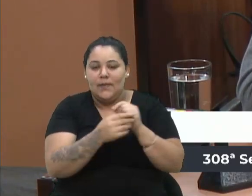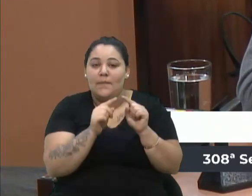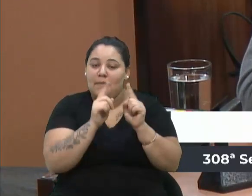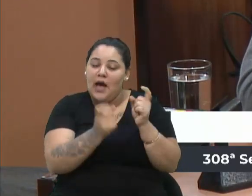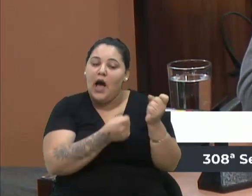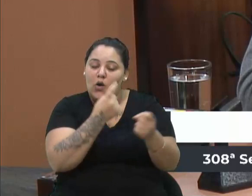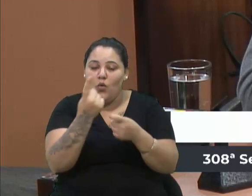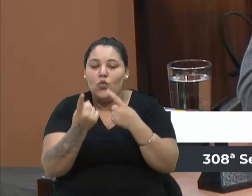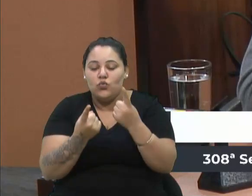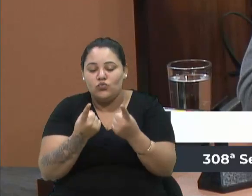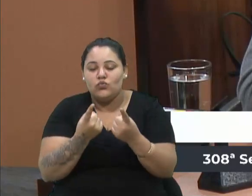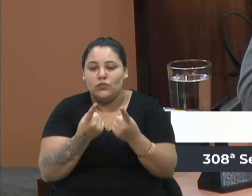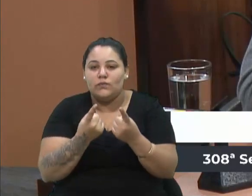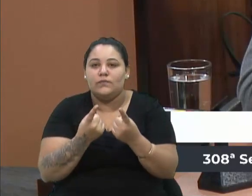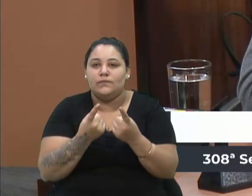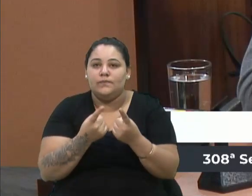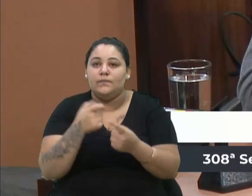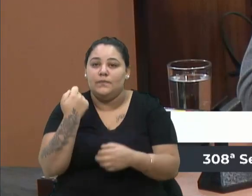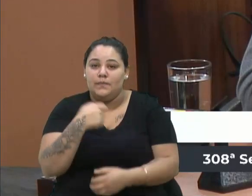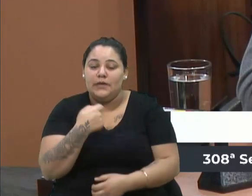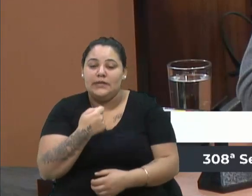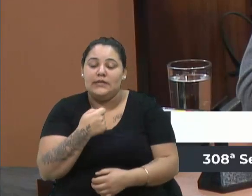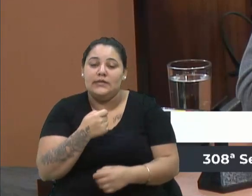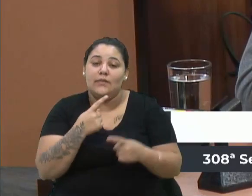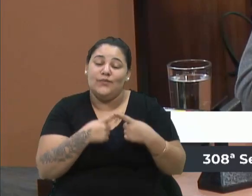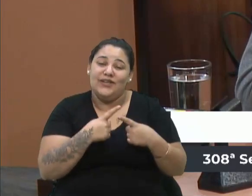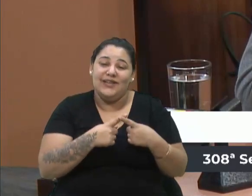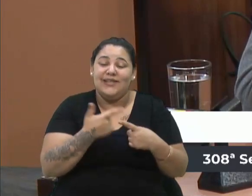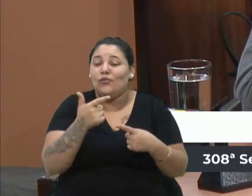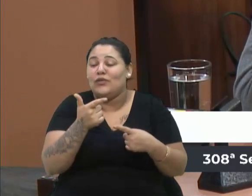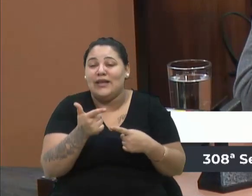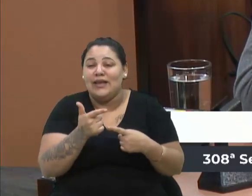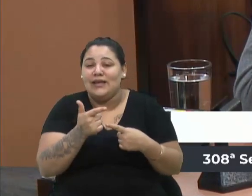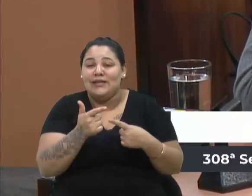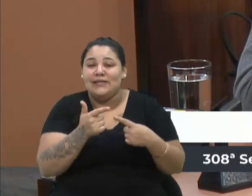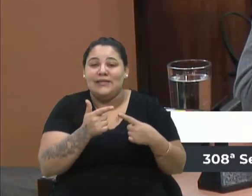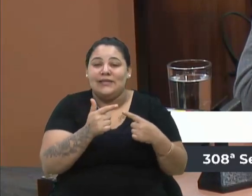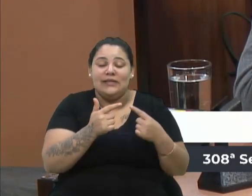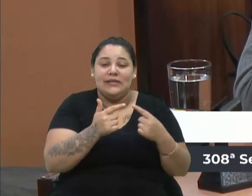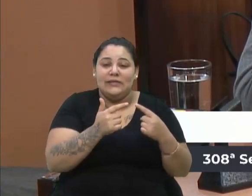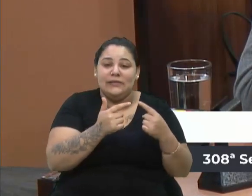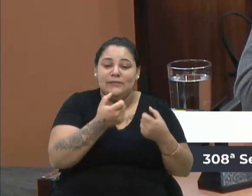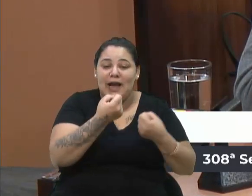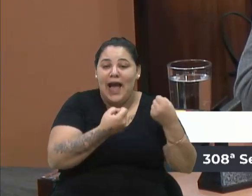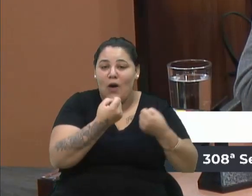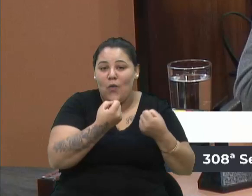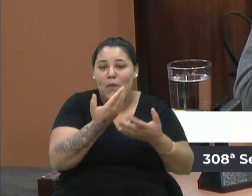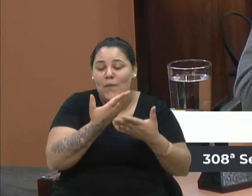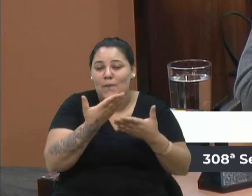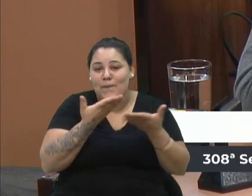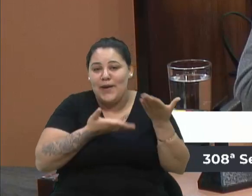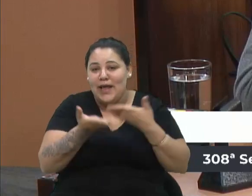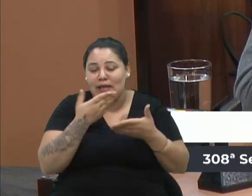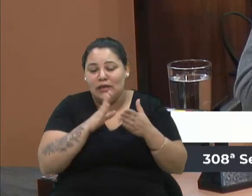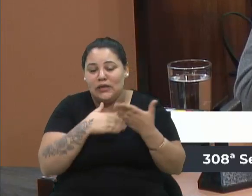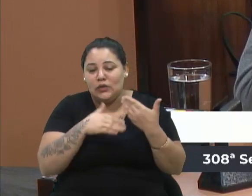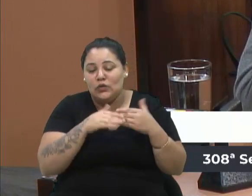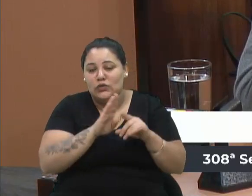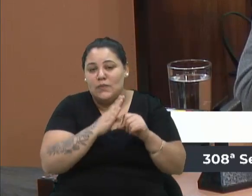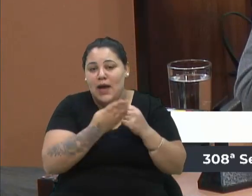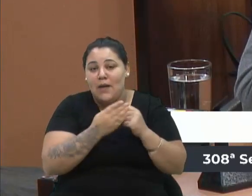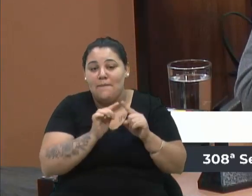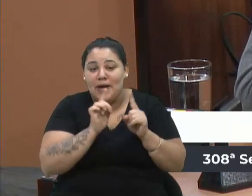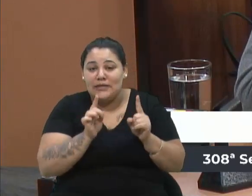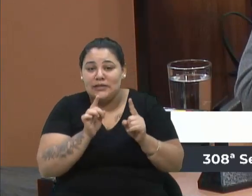até mesmo de viaturas mas é o principal que nós consigamos pelo menos elencais